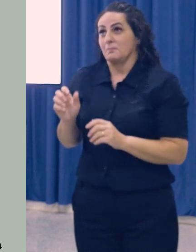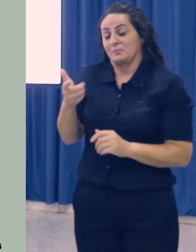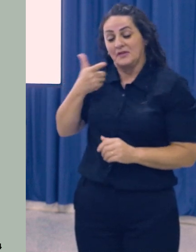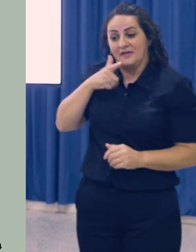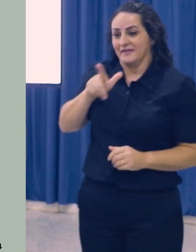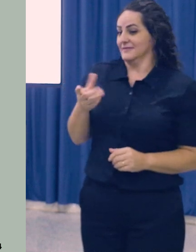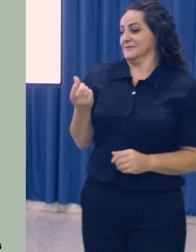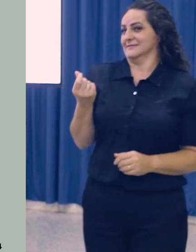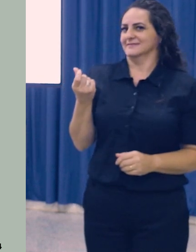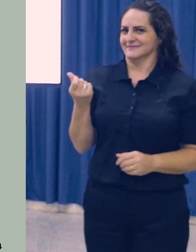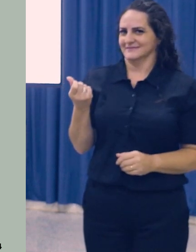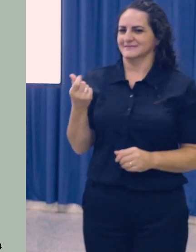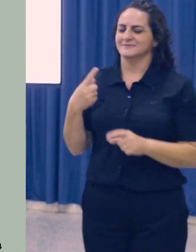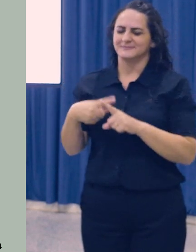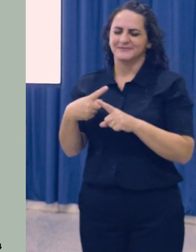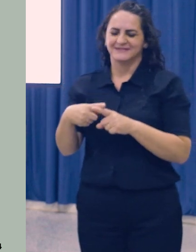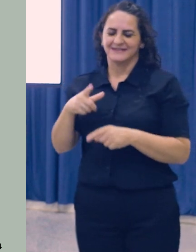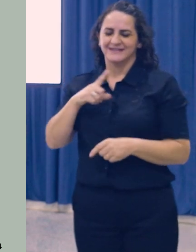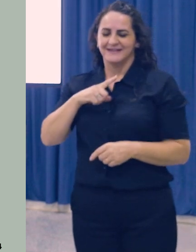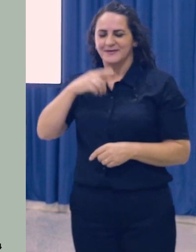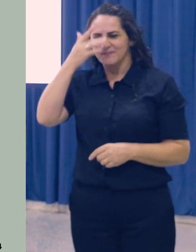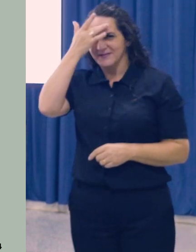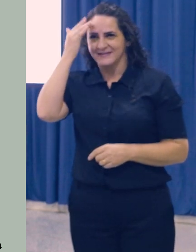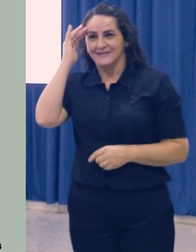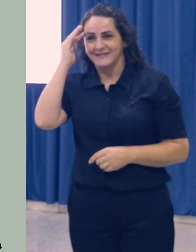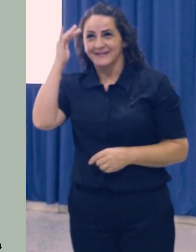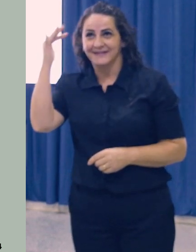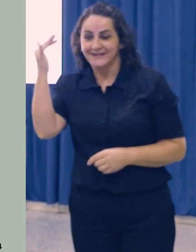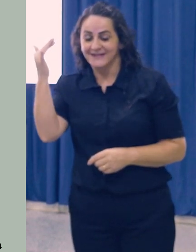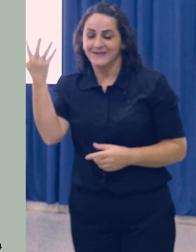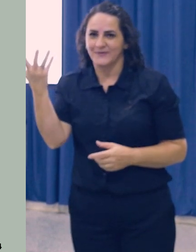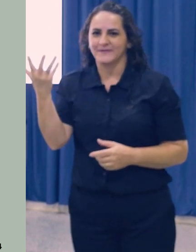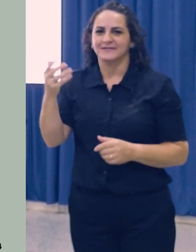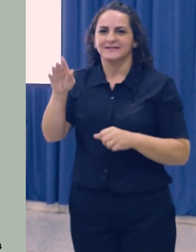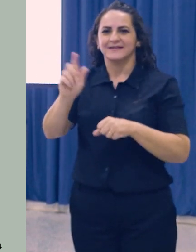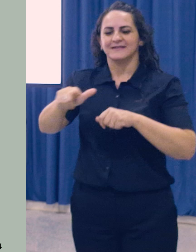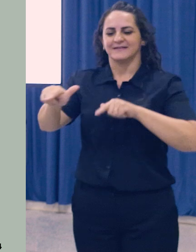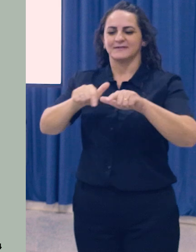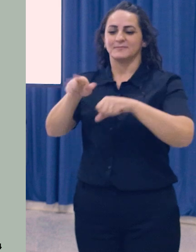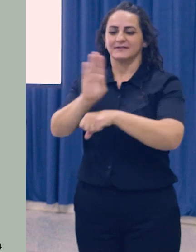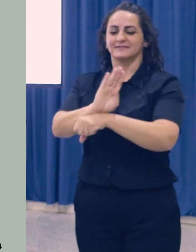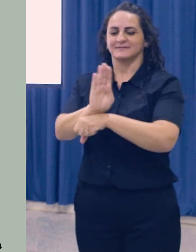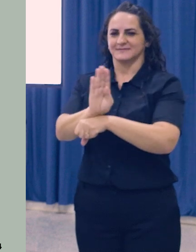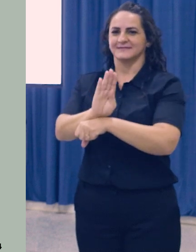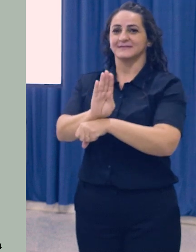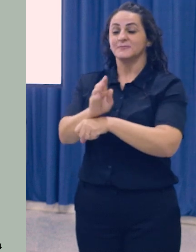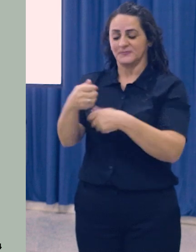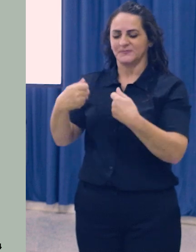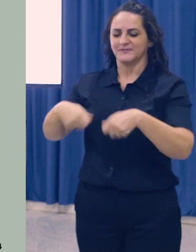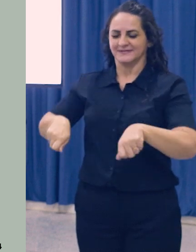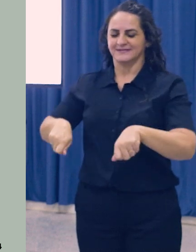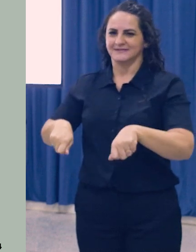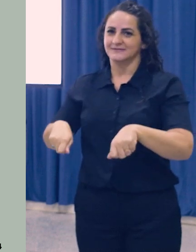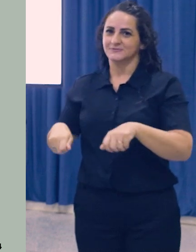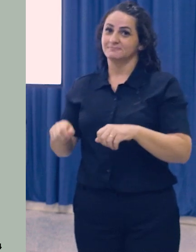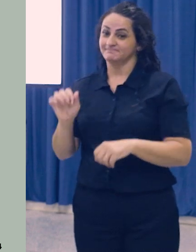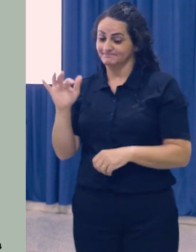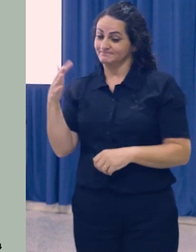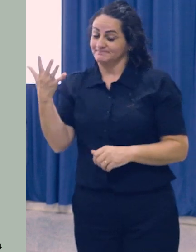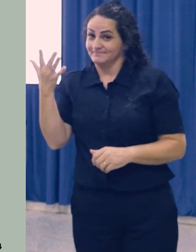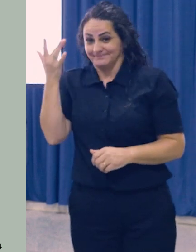gente que tem esse sonho de trabalhar com cinema, eu espero que isso se torne realmente possível para a nossa